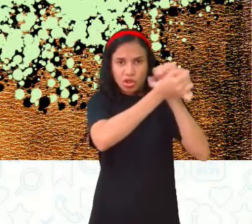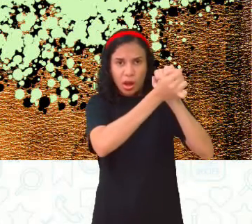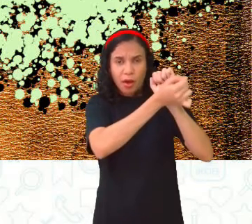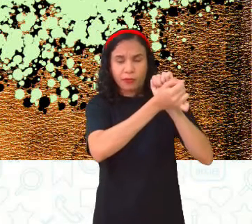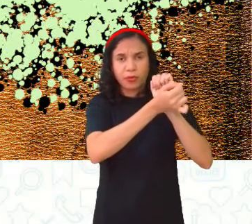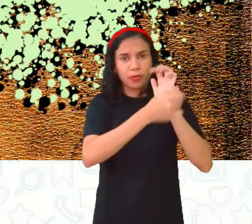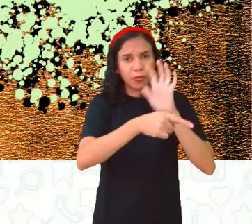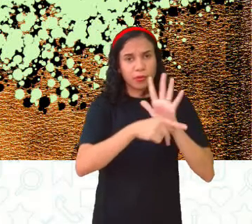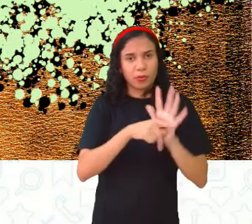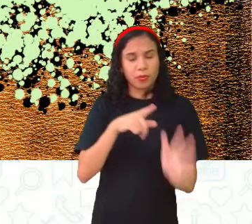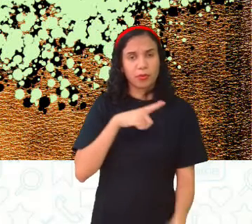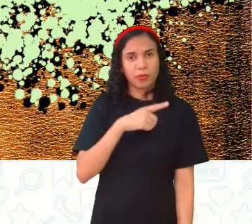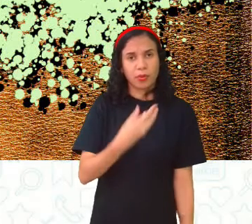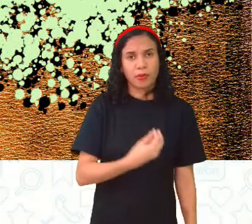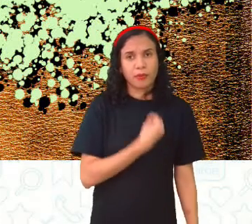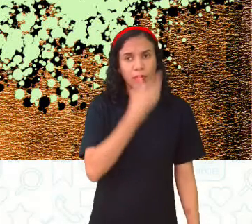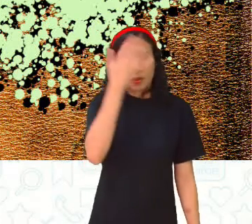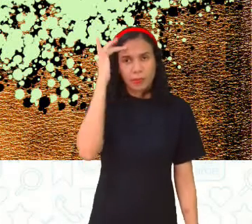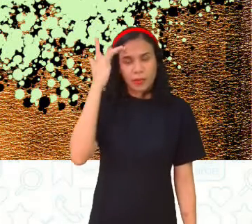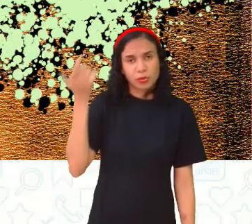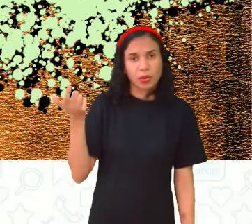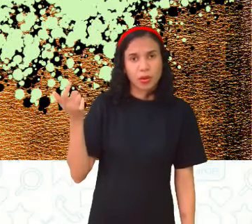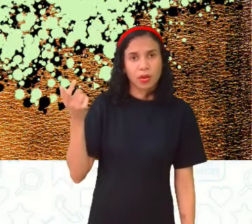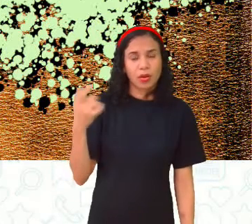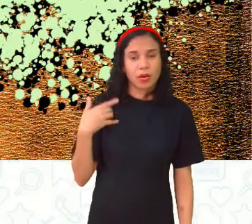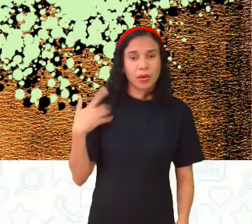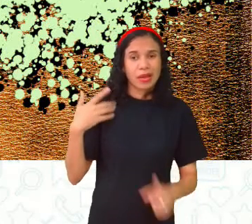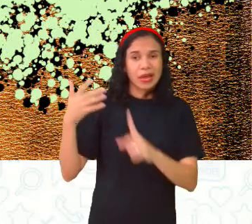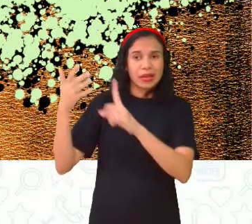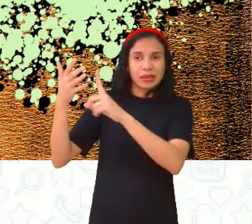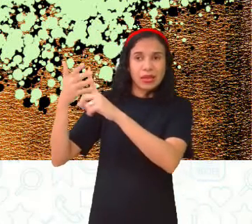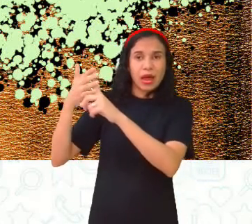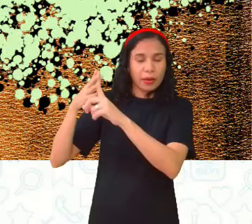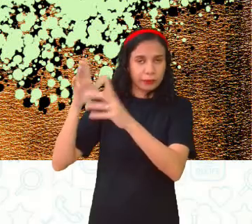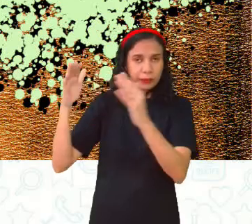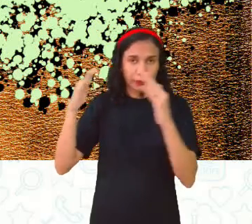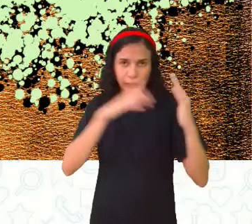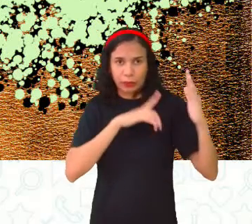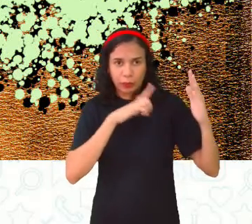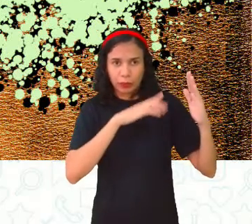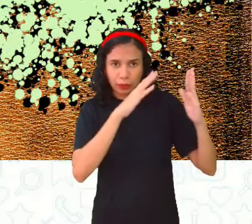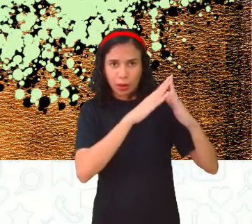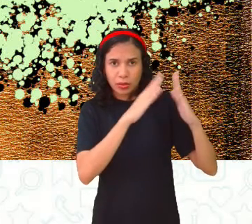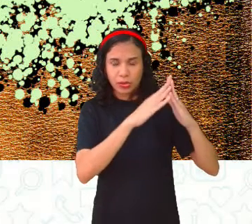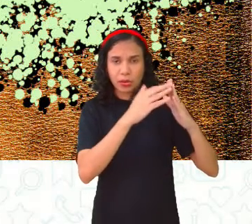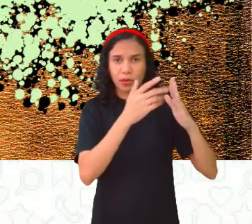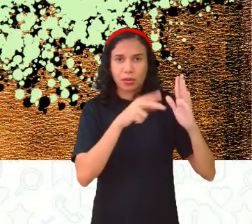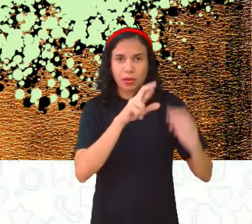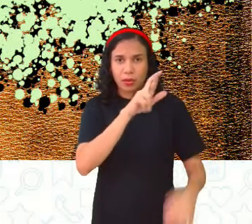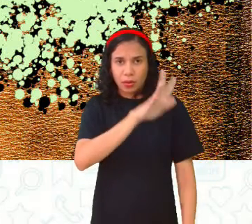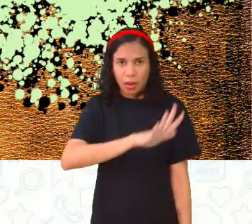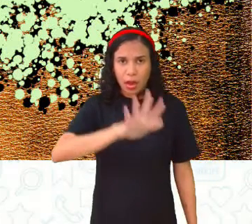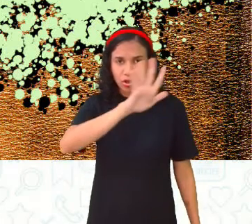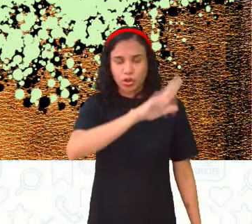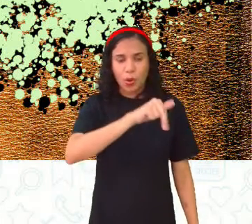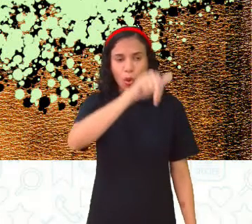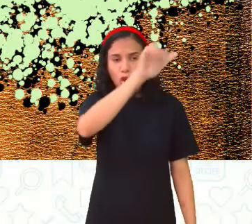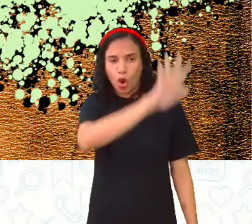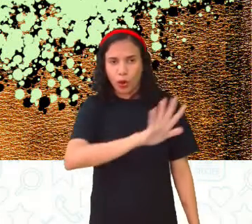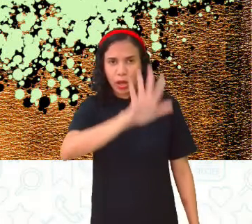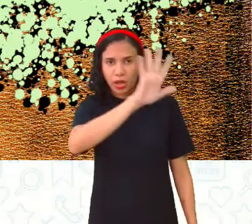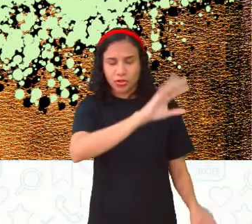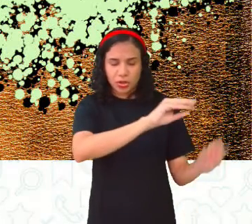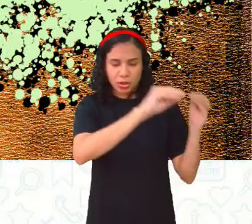desses traficantes de escravos, tirassem os escravos das suas fazendas e dos seus engenhos da região Nordeste